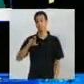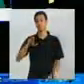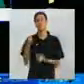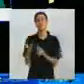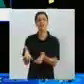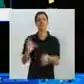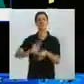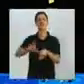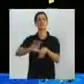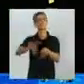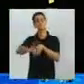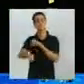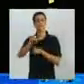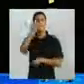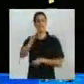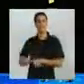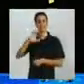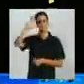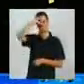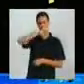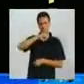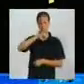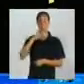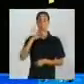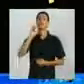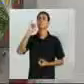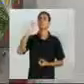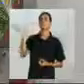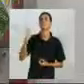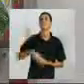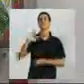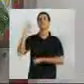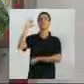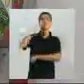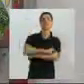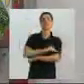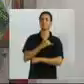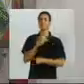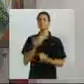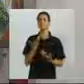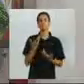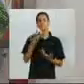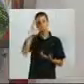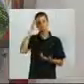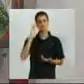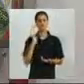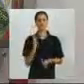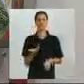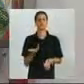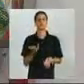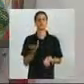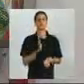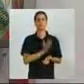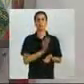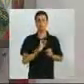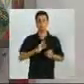devido valor quando vem um avião transportando, quem sabe, um órgão para uma pessoa que vai receber um órgão